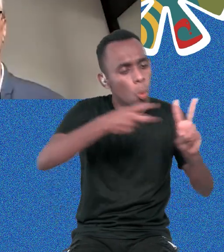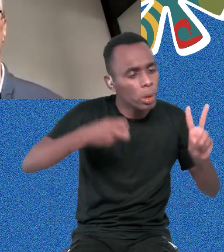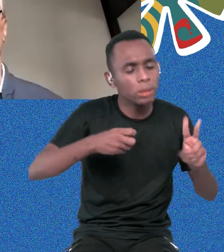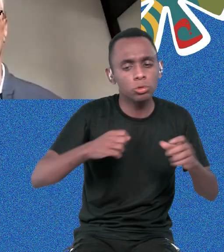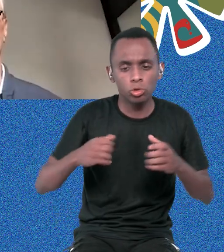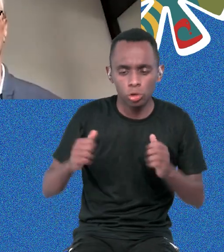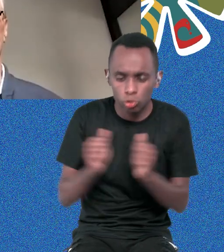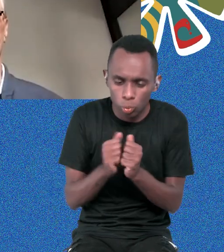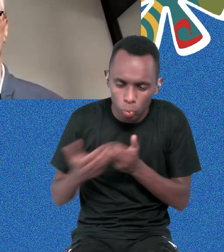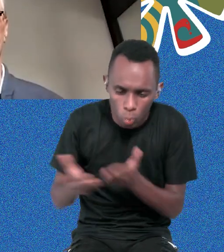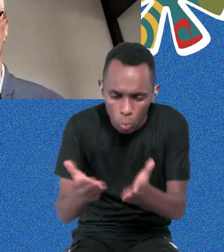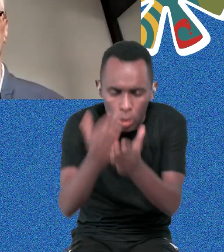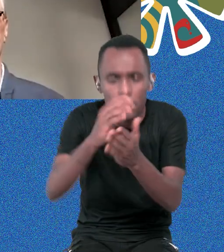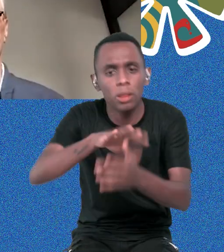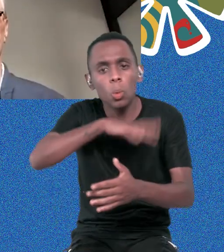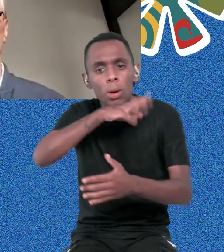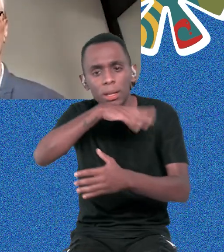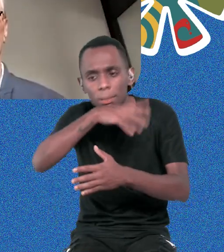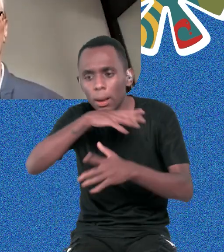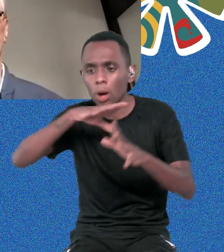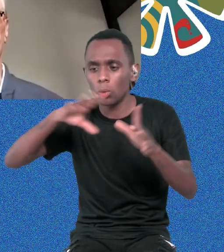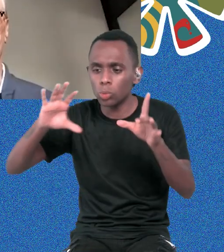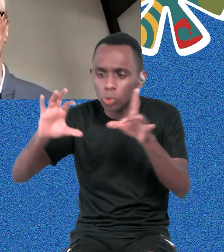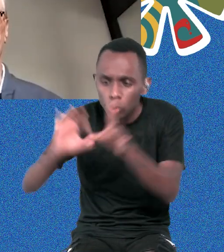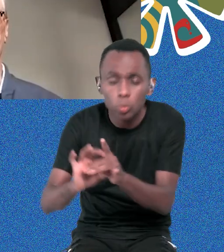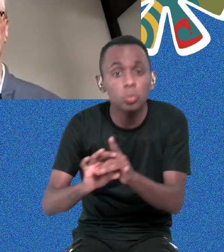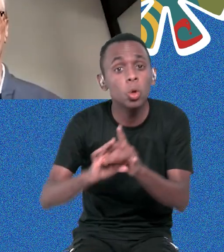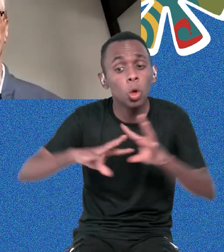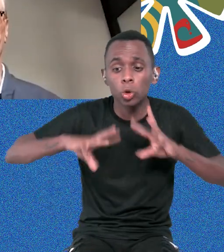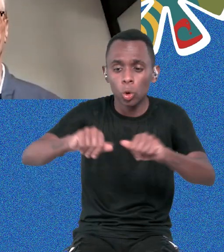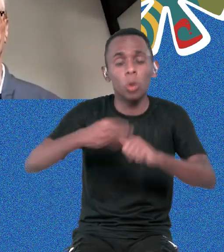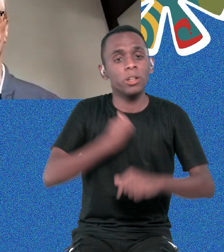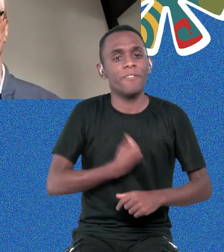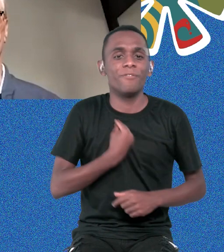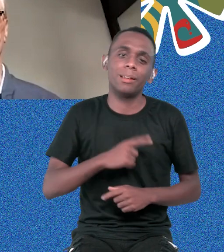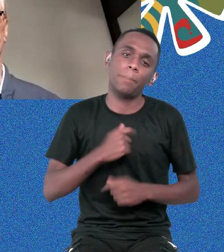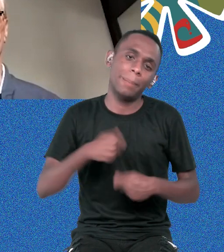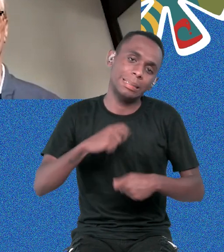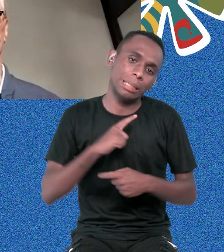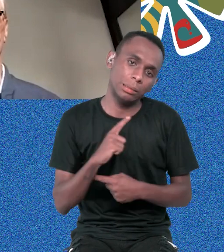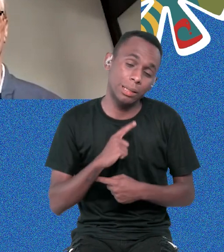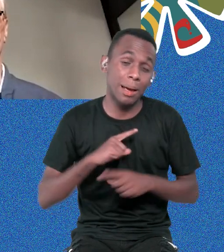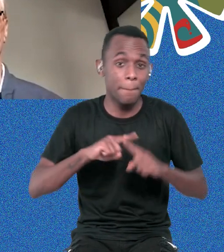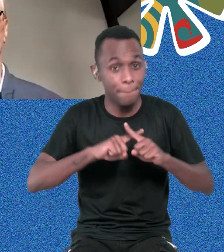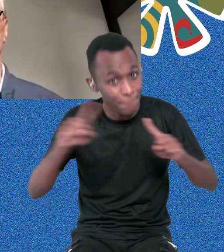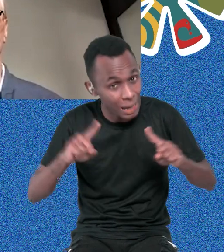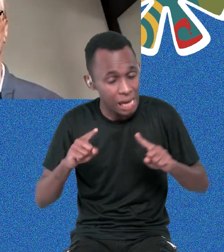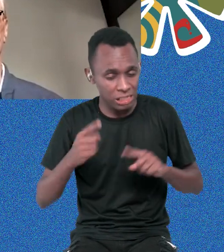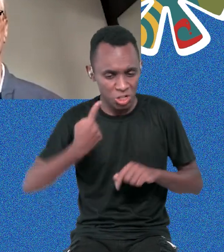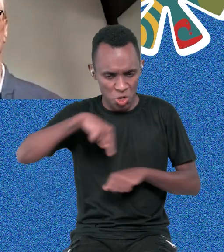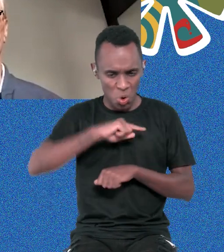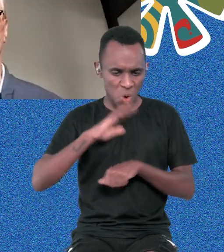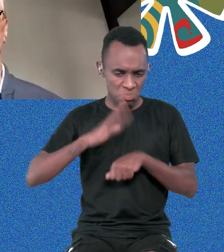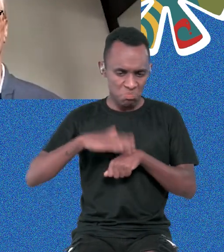é, como o rio é, como o animal, os outros animais que estão ali também são. Só que na nossa lógica e no nosso